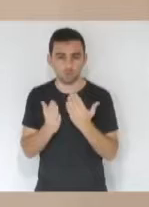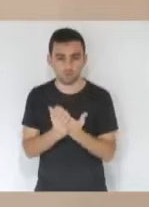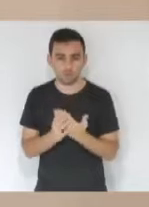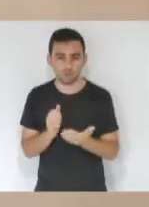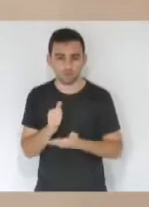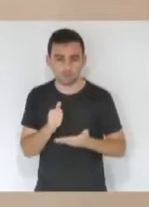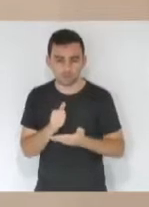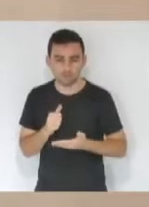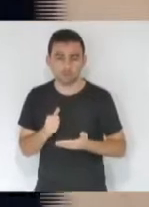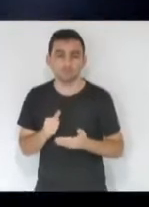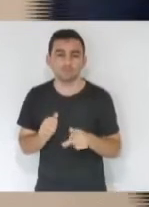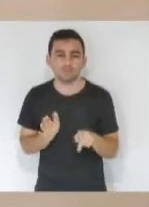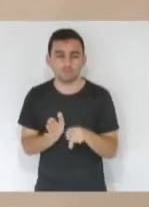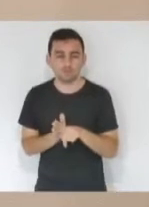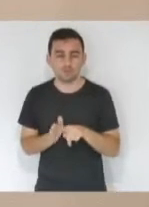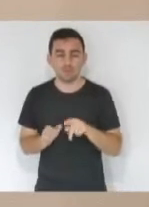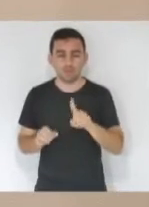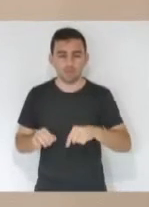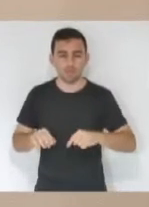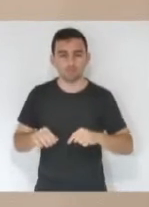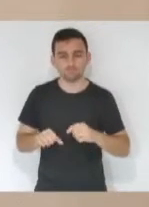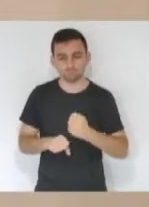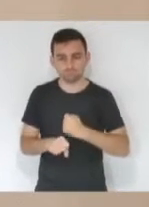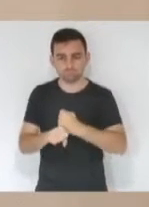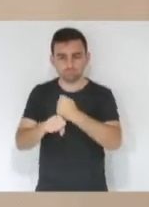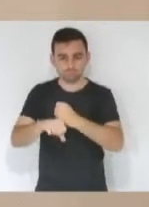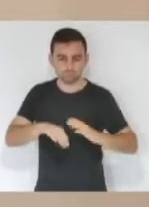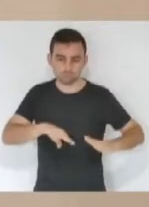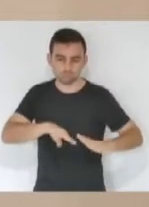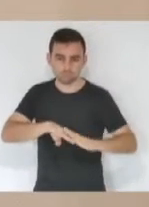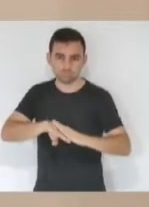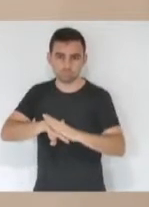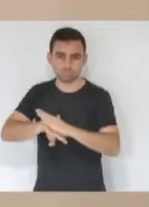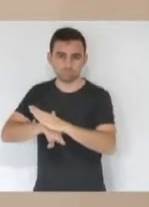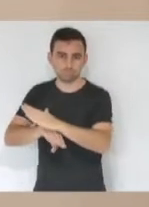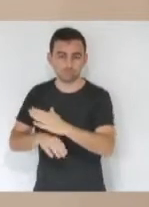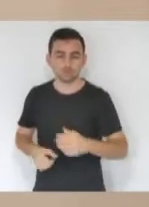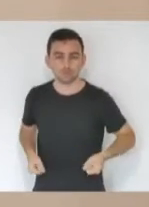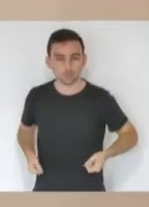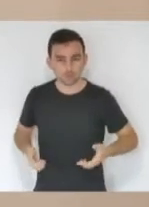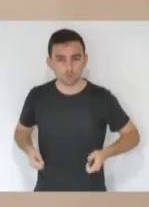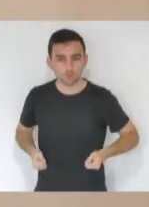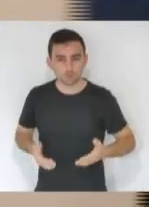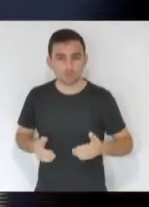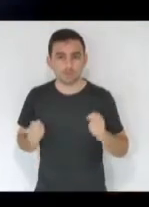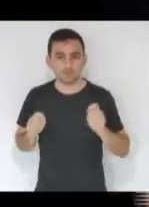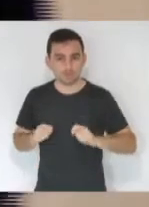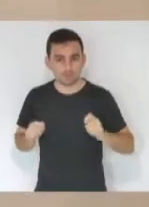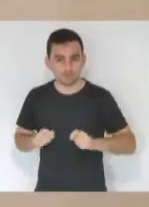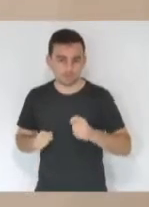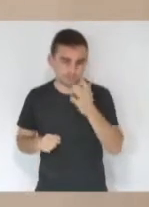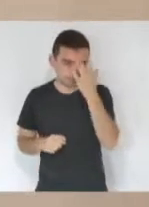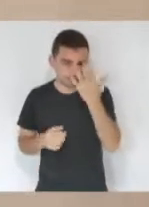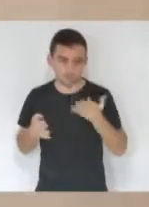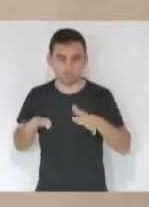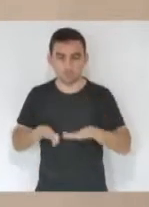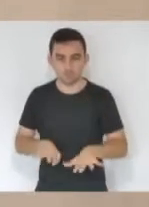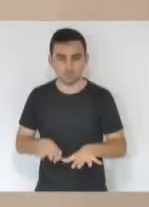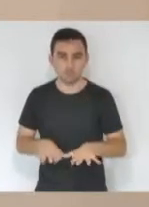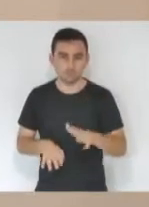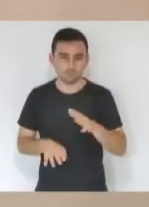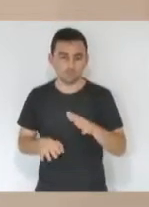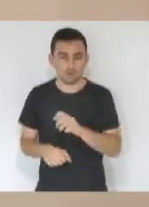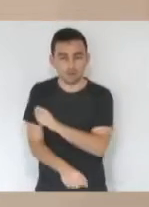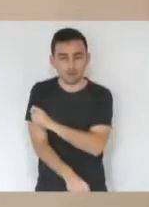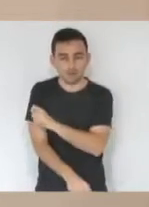de rampas de acesso e demais equipamentos que equipamentos capazes de viabilizar a inclusão de alunos com dificuldades